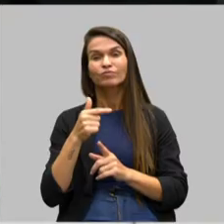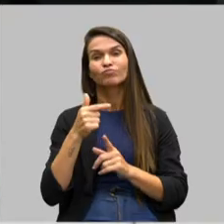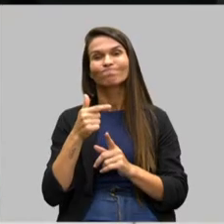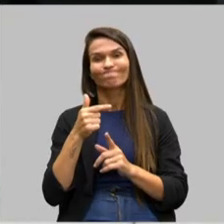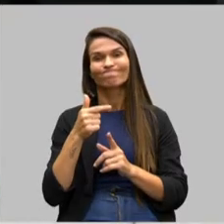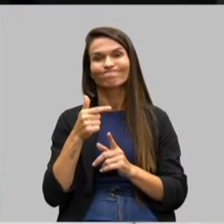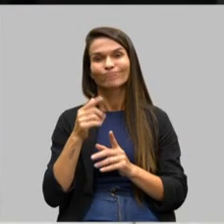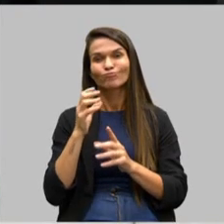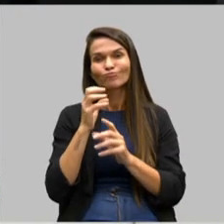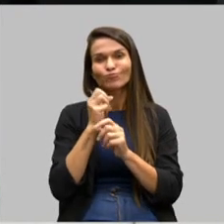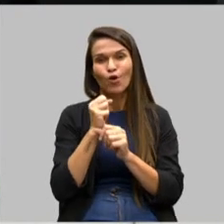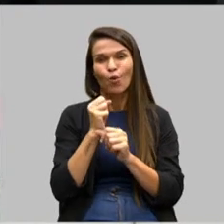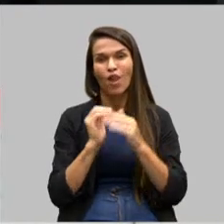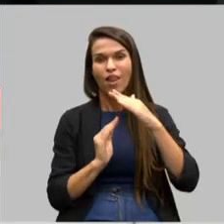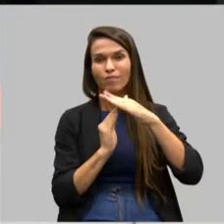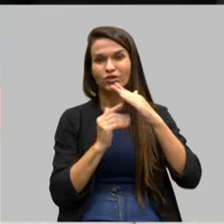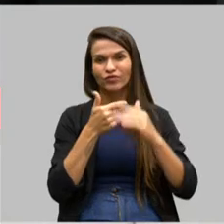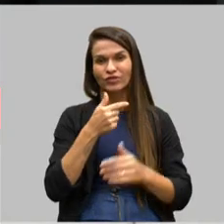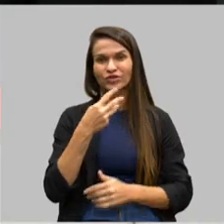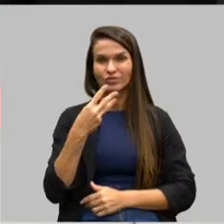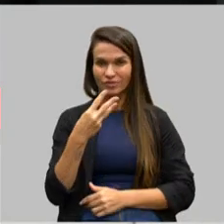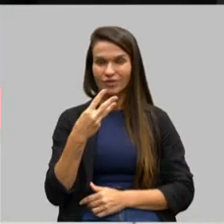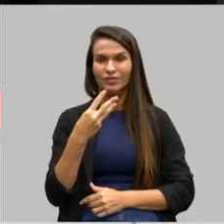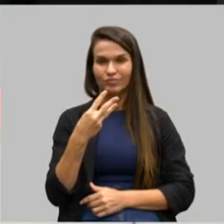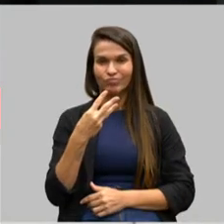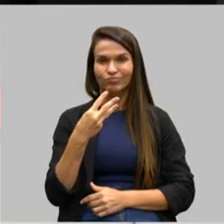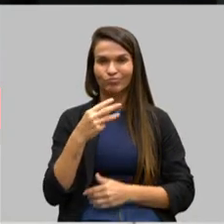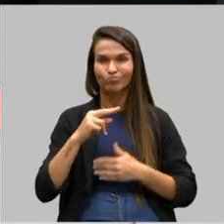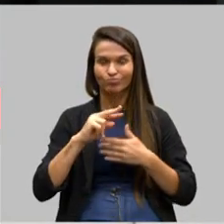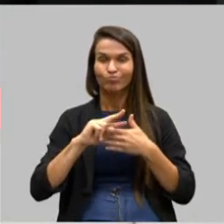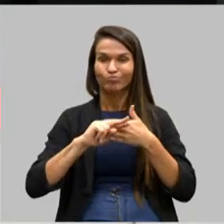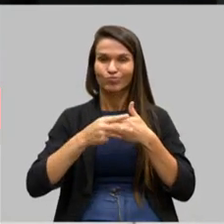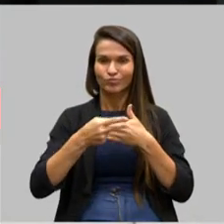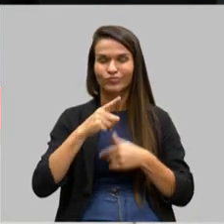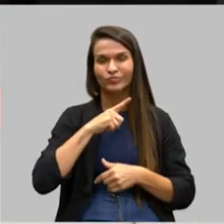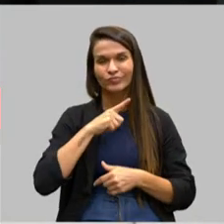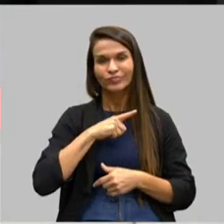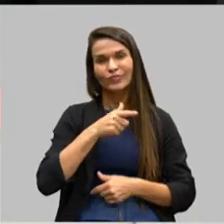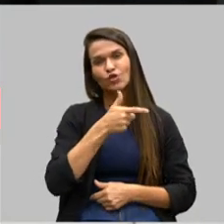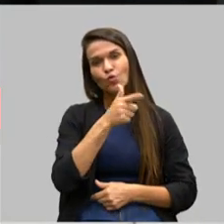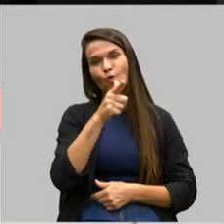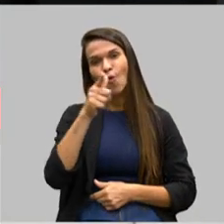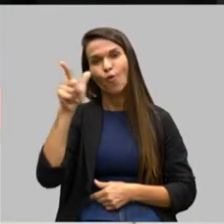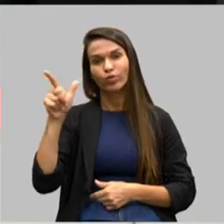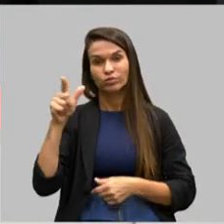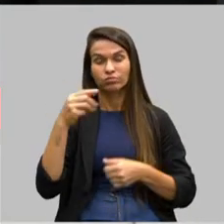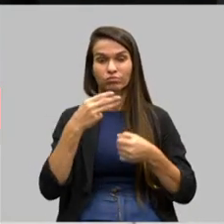E essa tendência também ocorreu nos outros municípios.